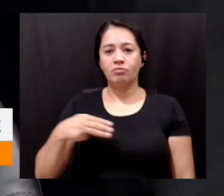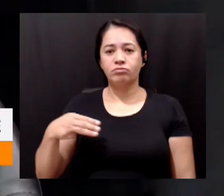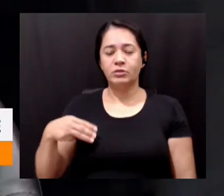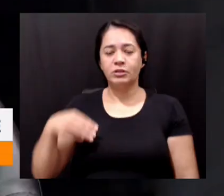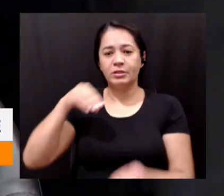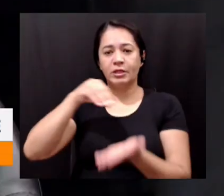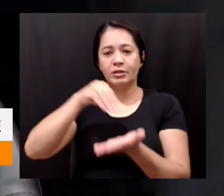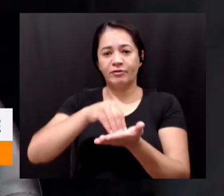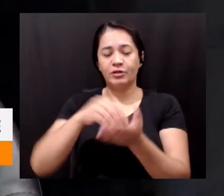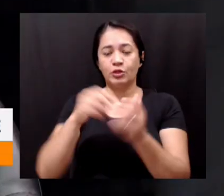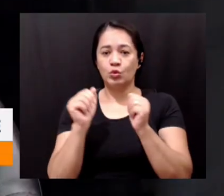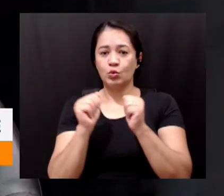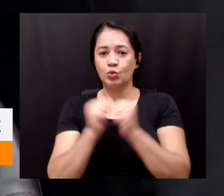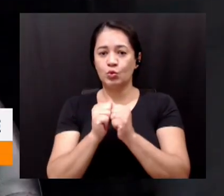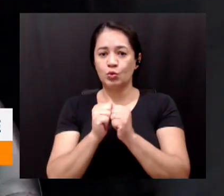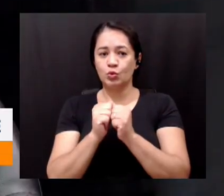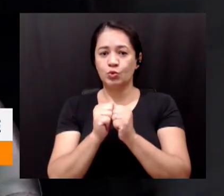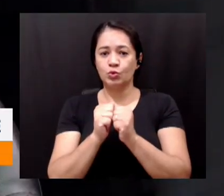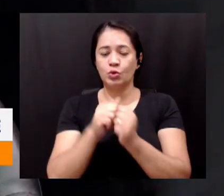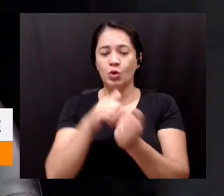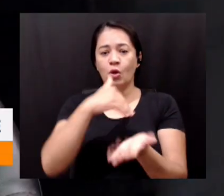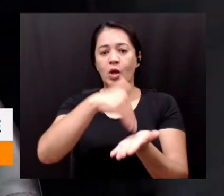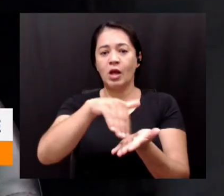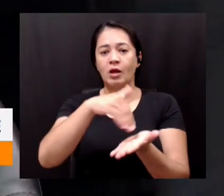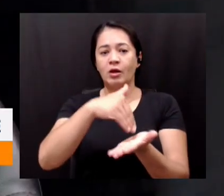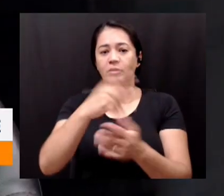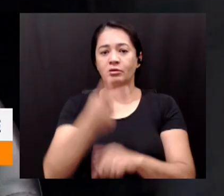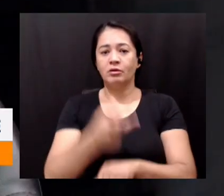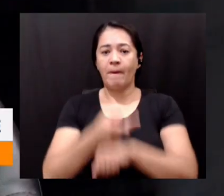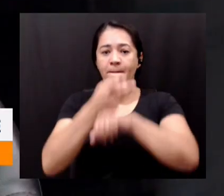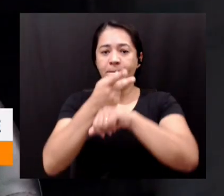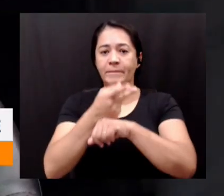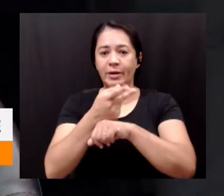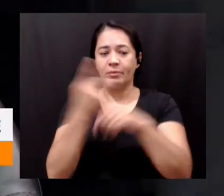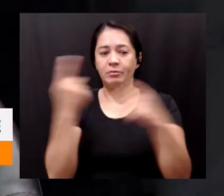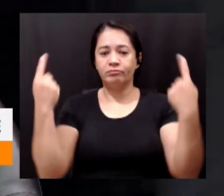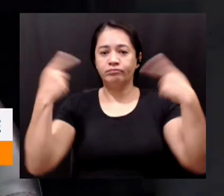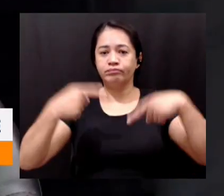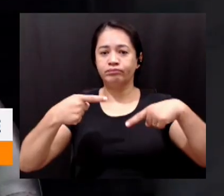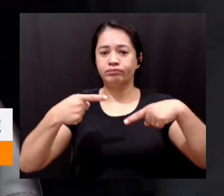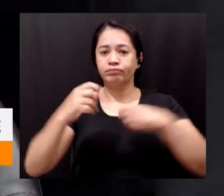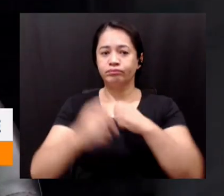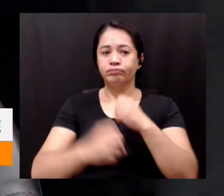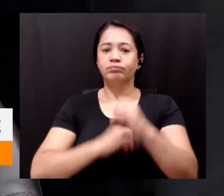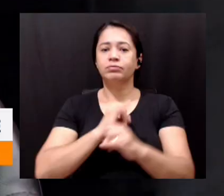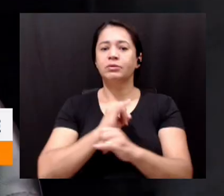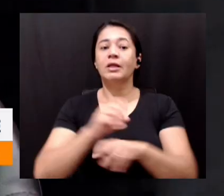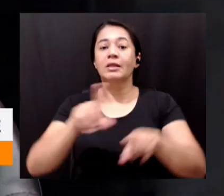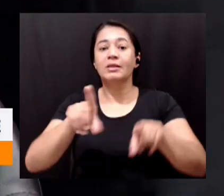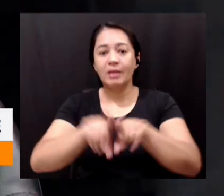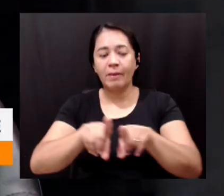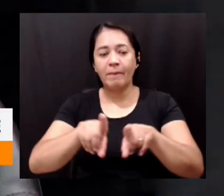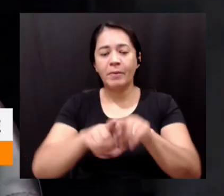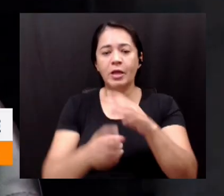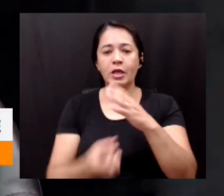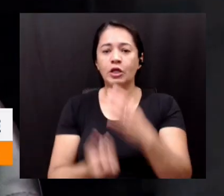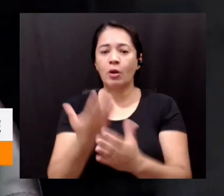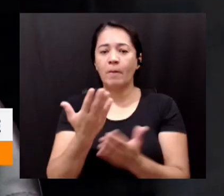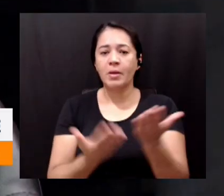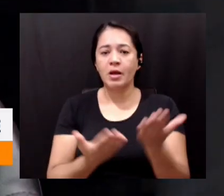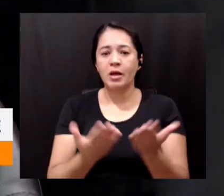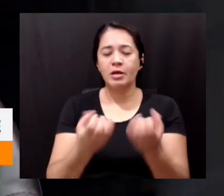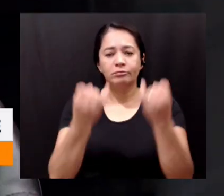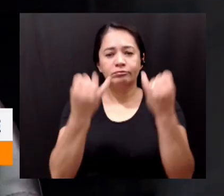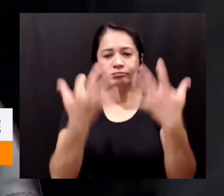com a Secretaria de Prêmios e Apostas, que é a SPA, né, que foi criada também para tratar dessas questões das bets, né, aqui